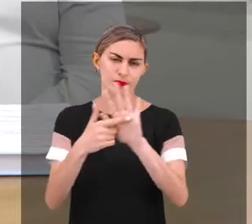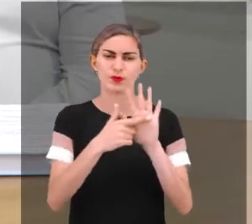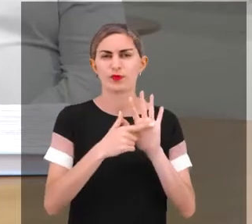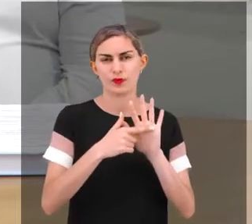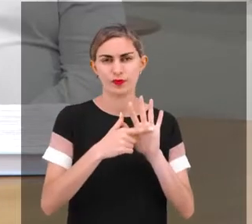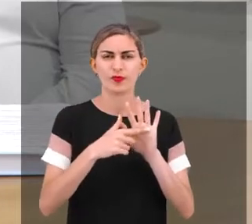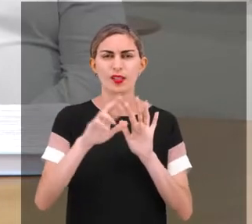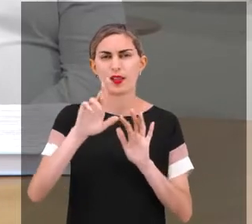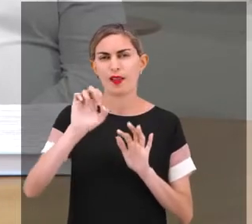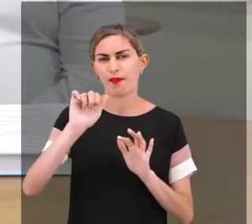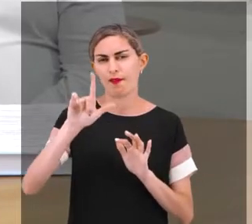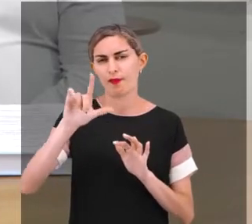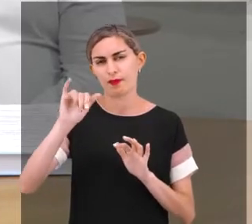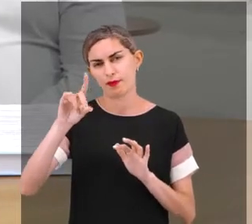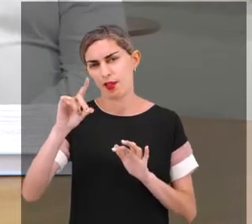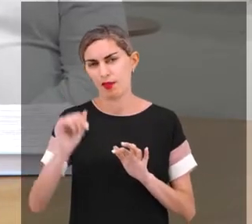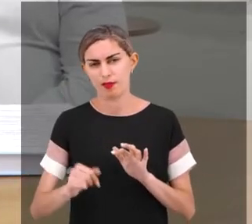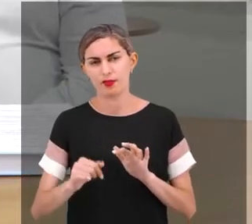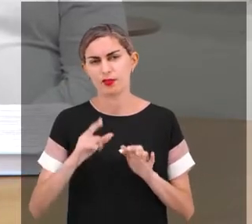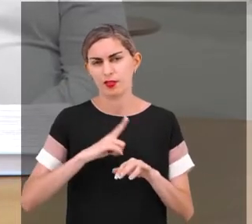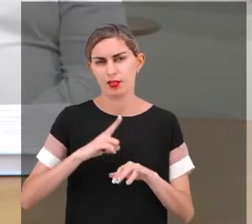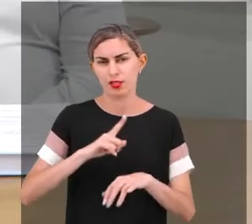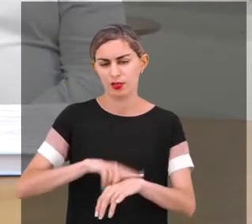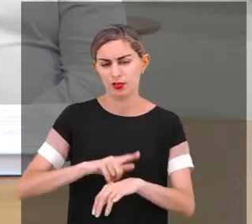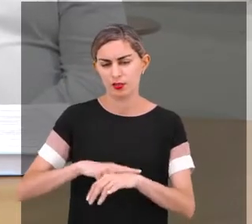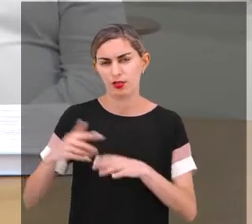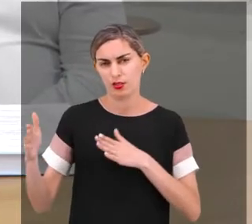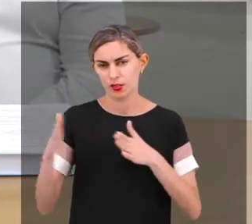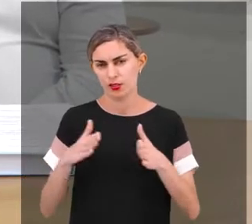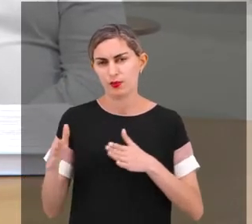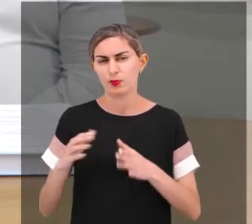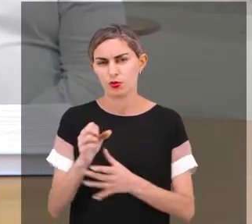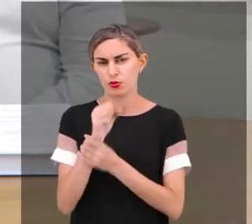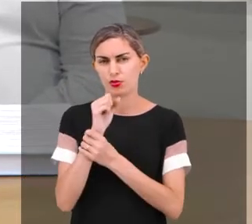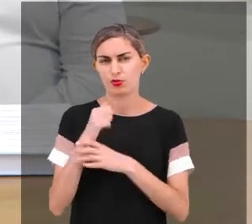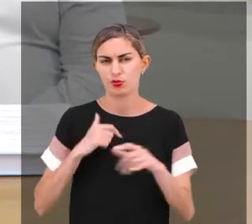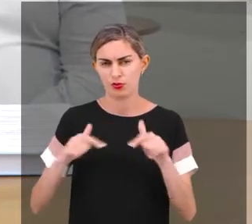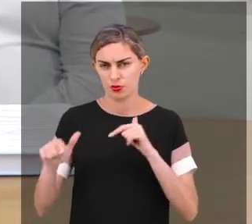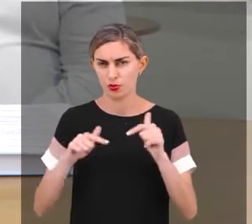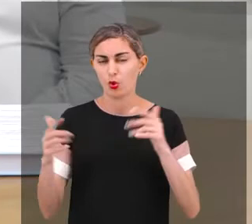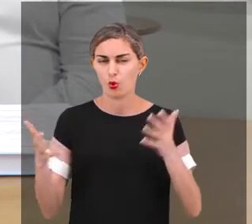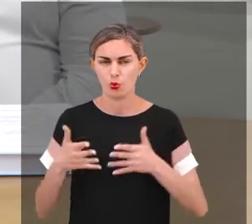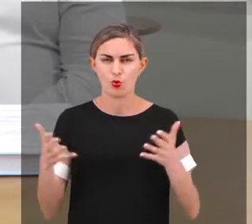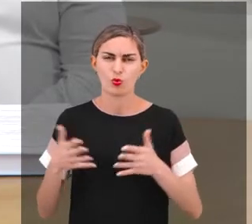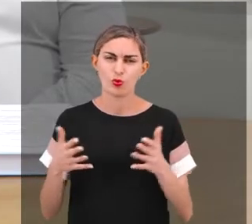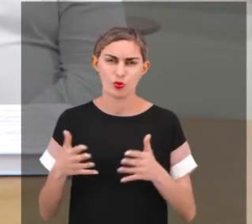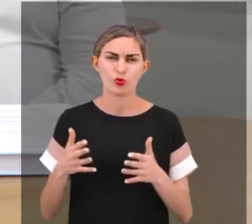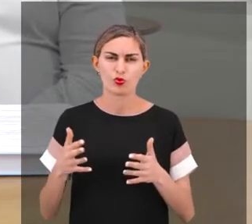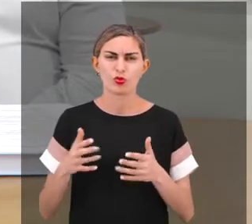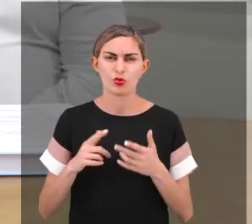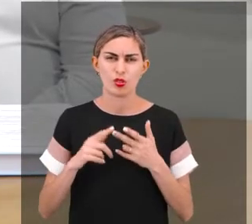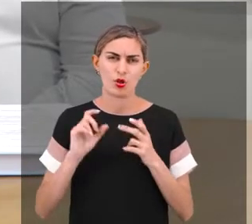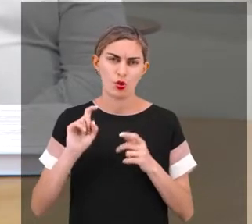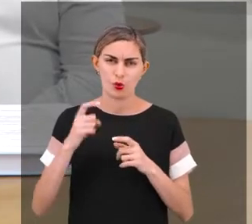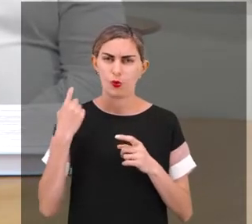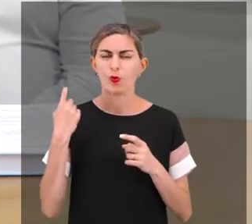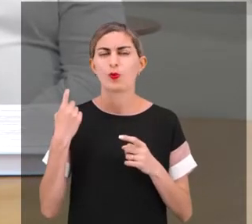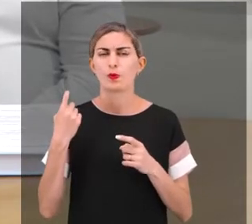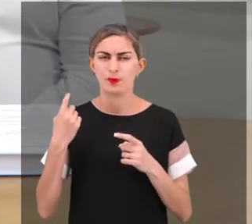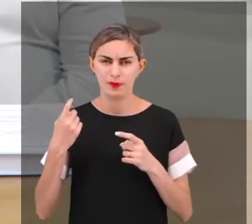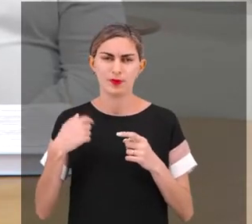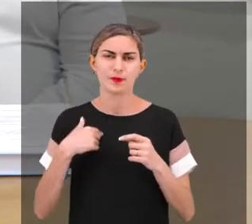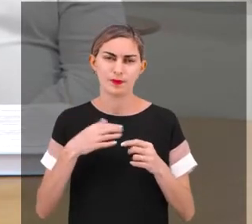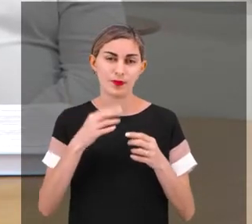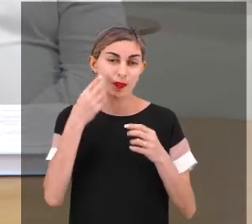trazer para vocês essa realidade de Luiz, né? Que tem um tempo aí na área de segurança do trabalho, hoje está numa instituição que é a Fundacentro, coordenando